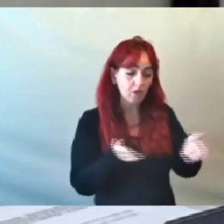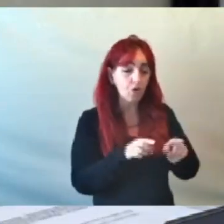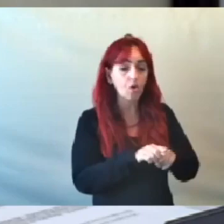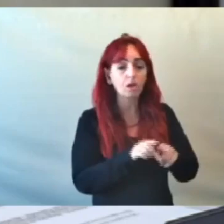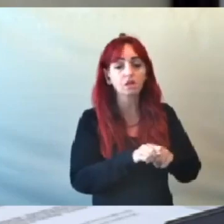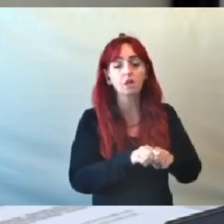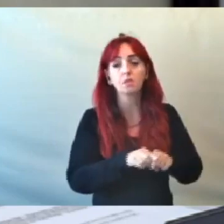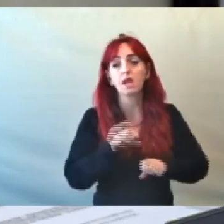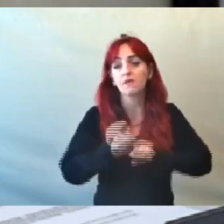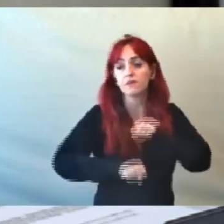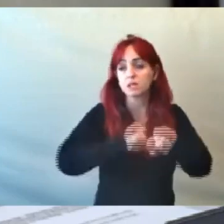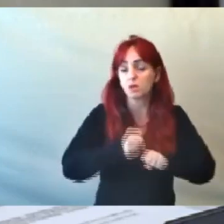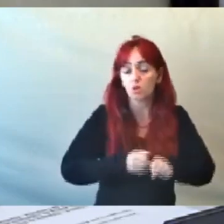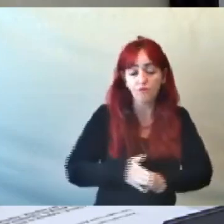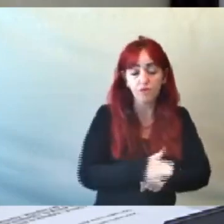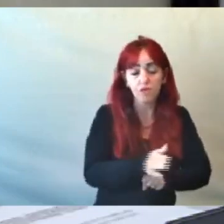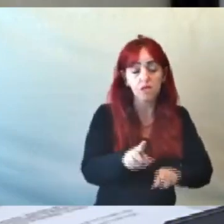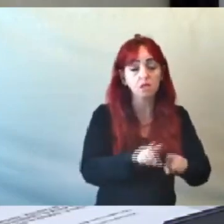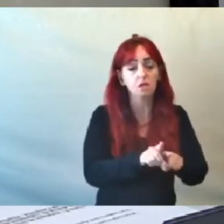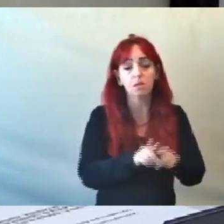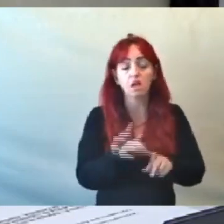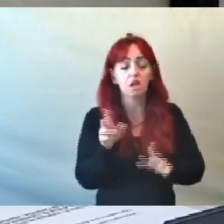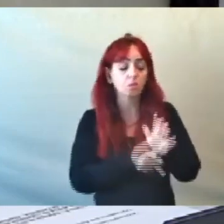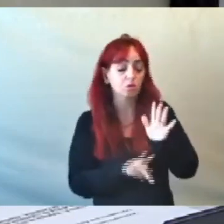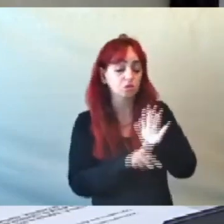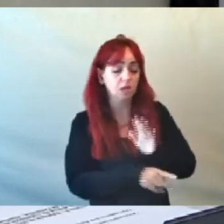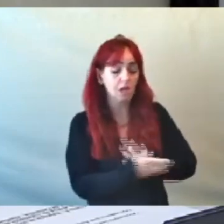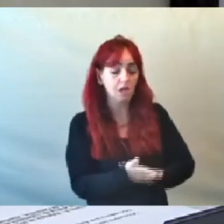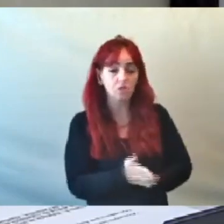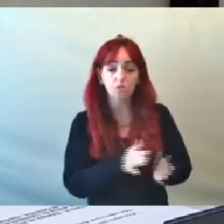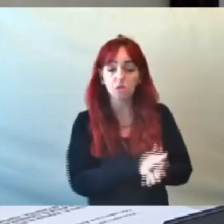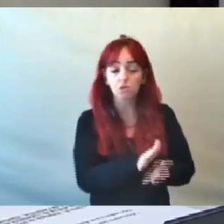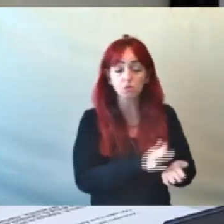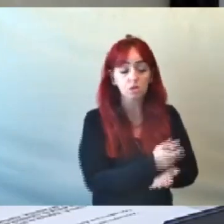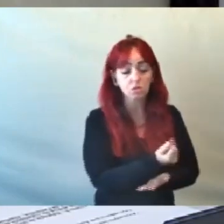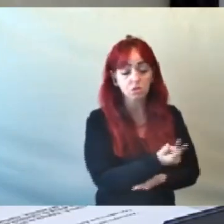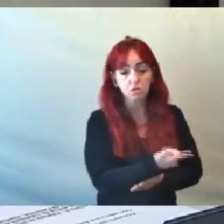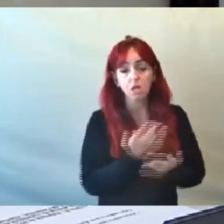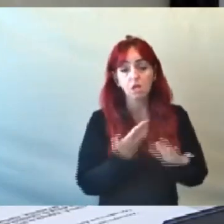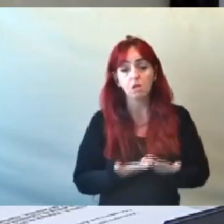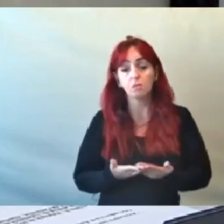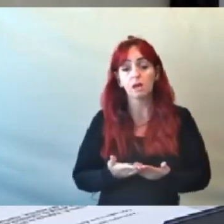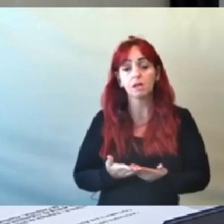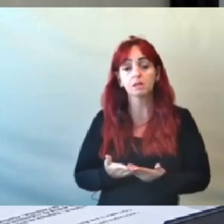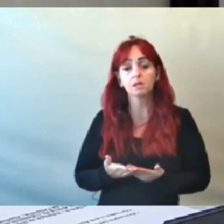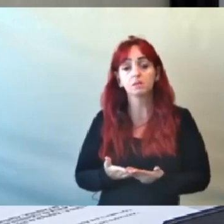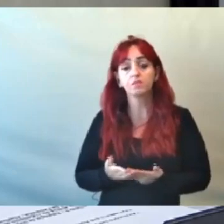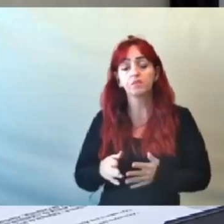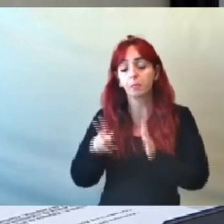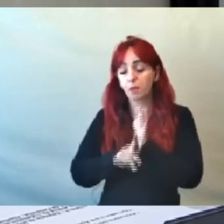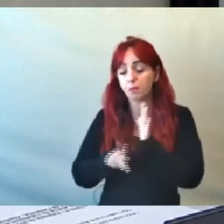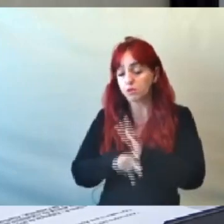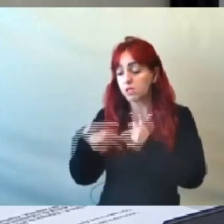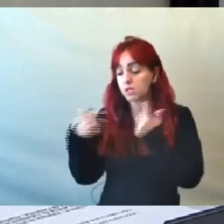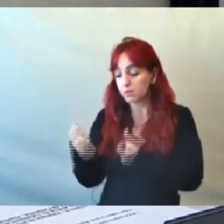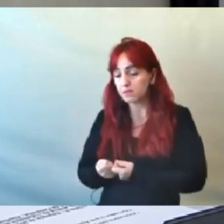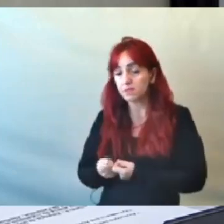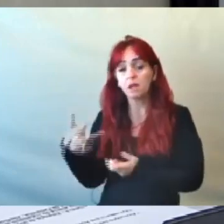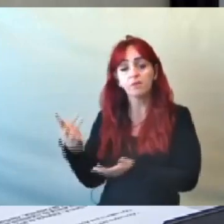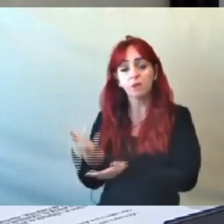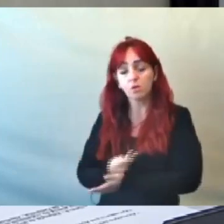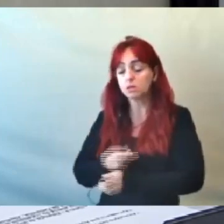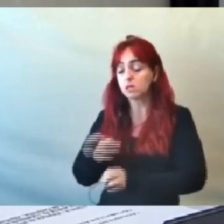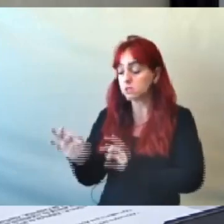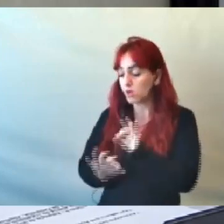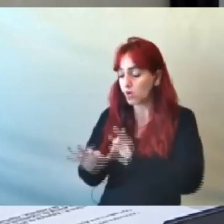quê. Mas por que que as coisas que realmente tinham como neutralizar as causas dos problemas da Lagoa da Pampulha não foram